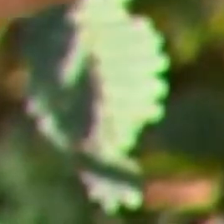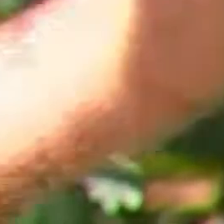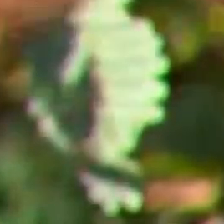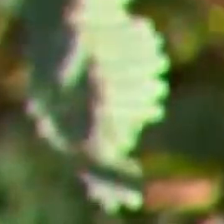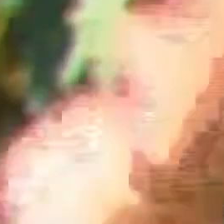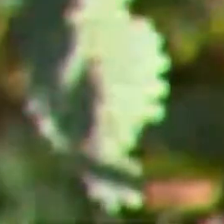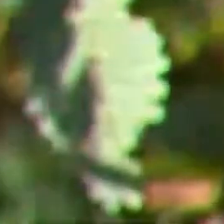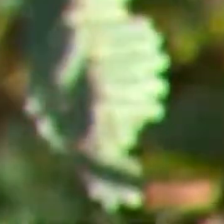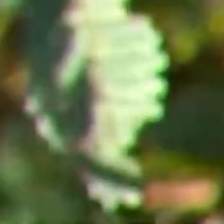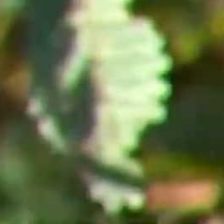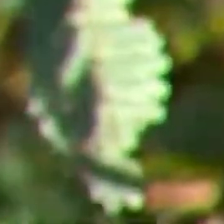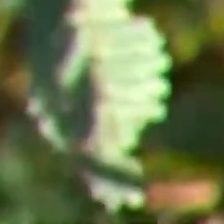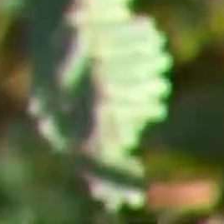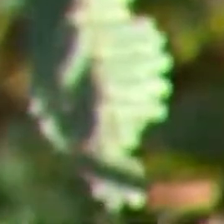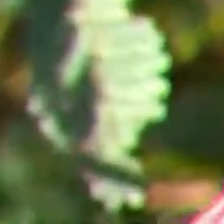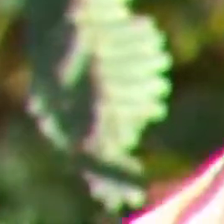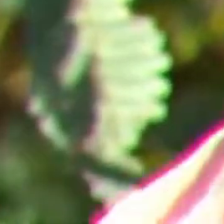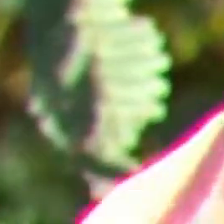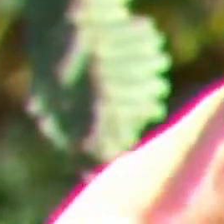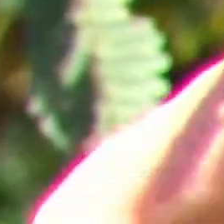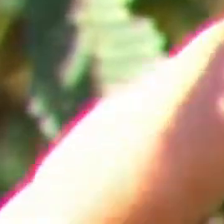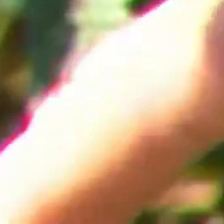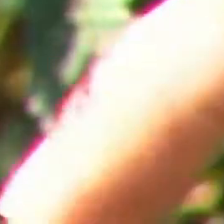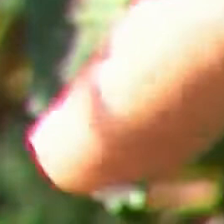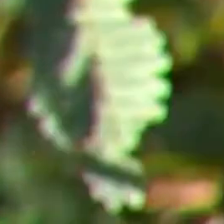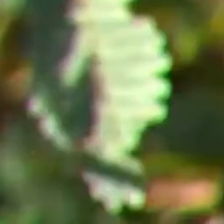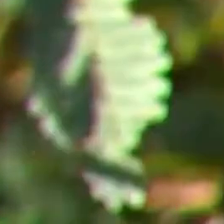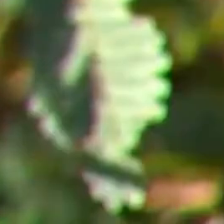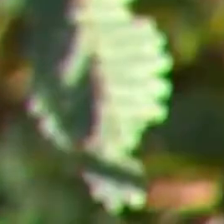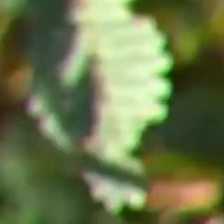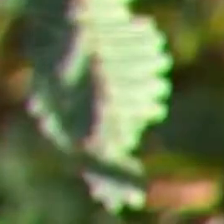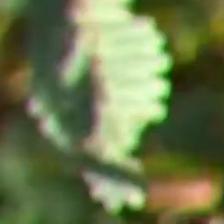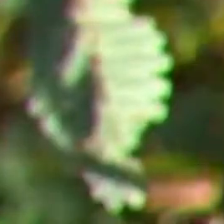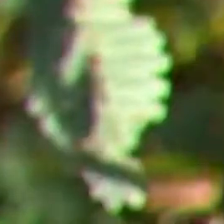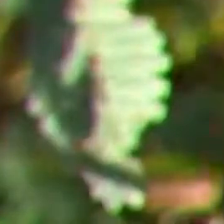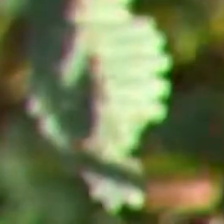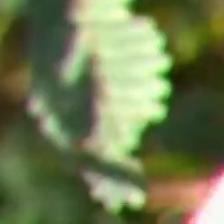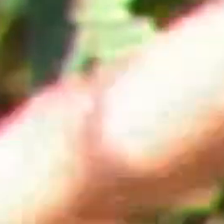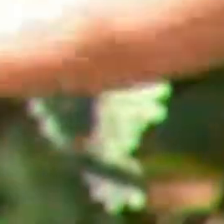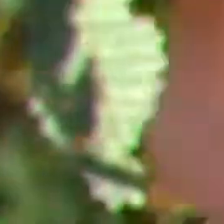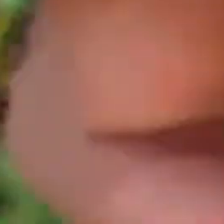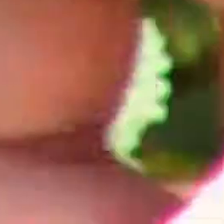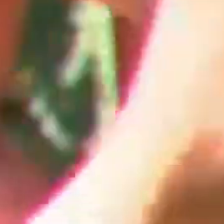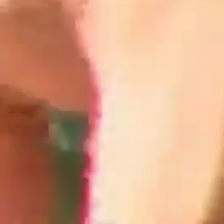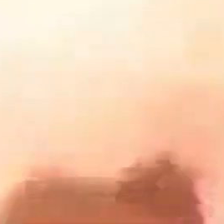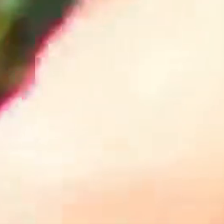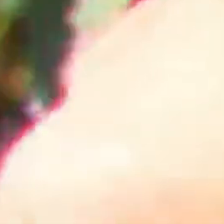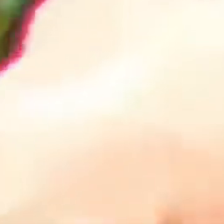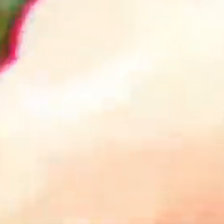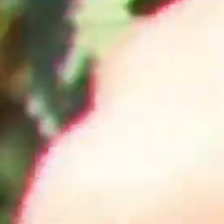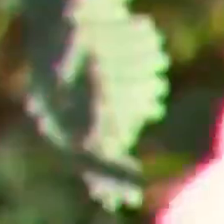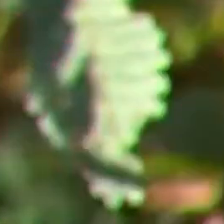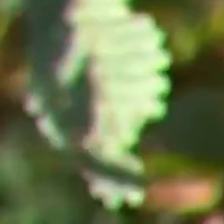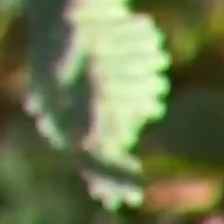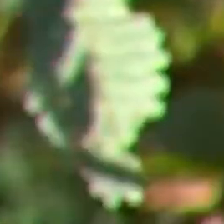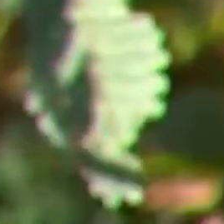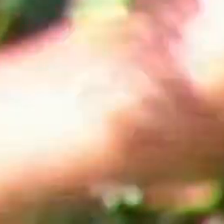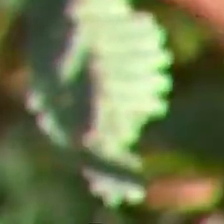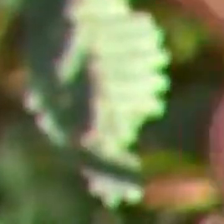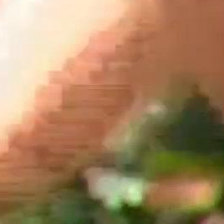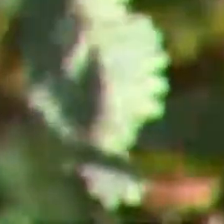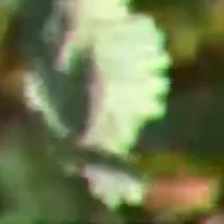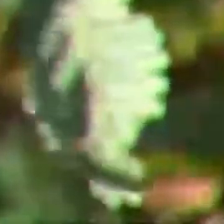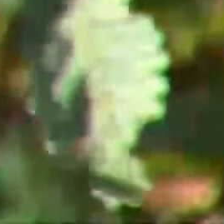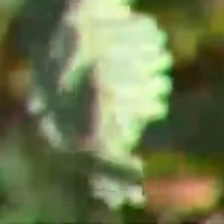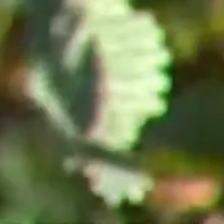como a dormideira, apelido carinhoso para o nome científico Mimosa pudica, que fecha quando